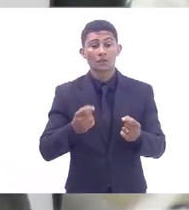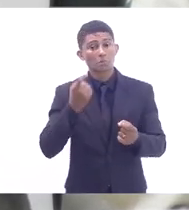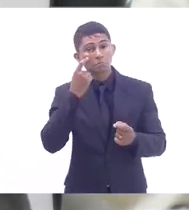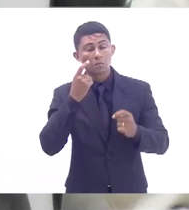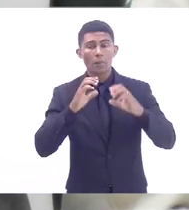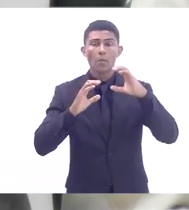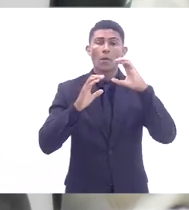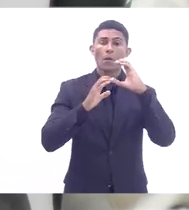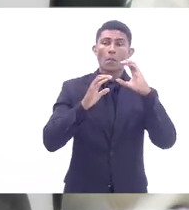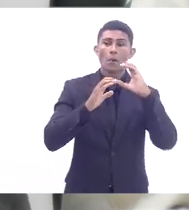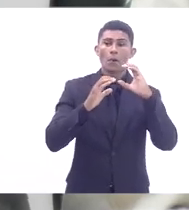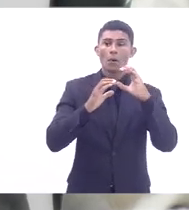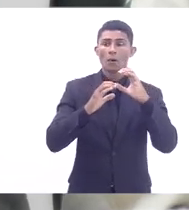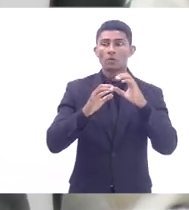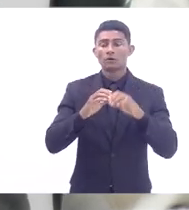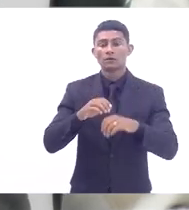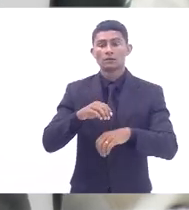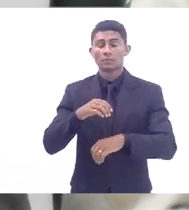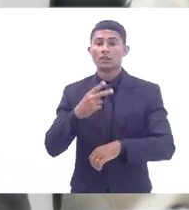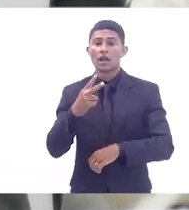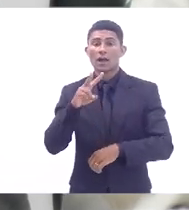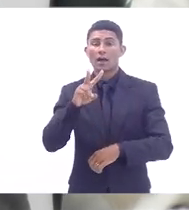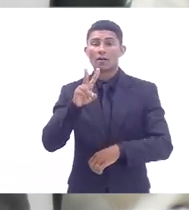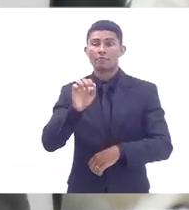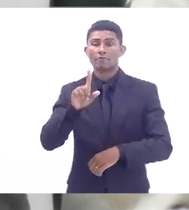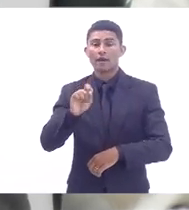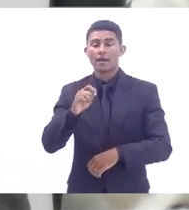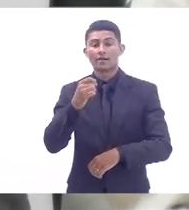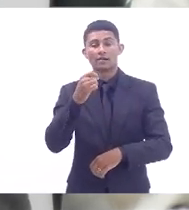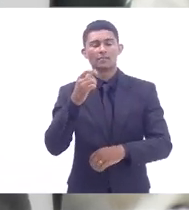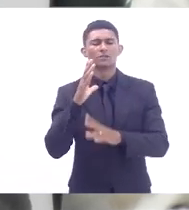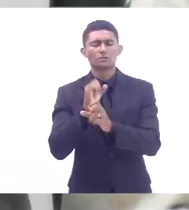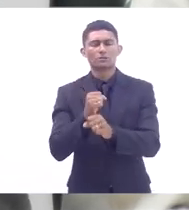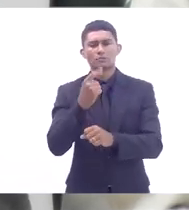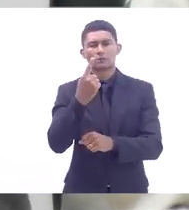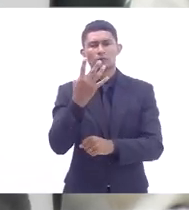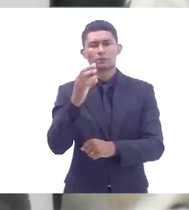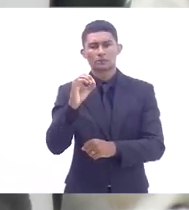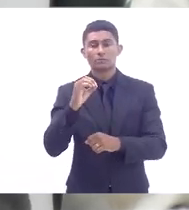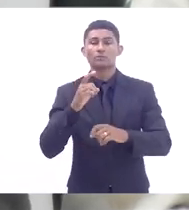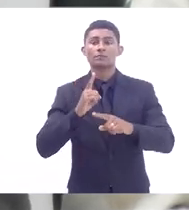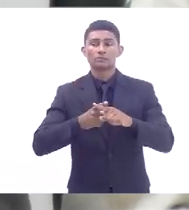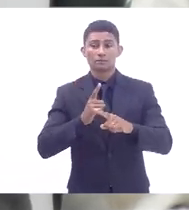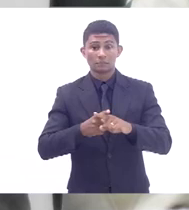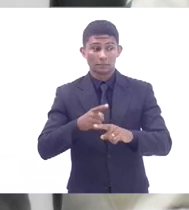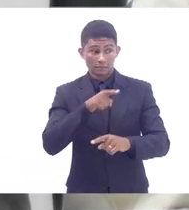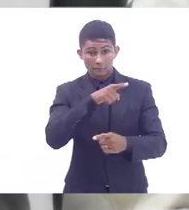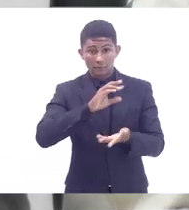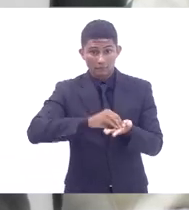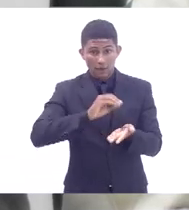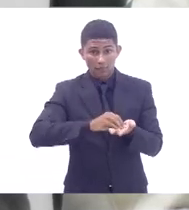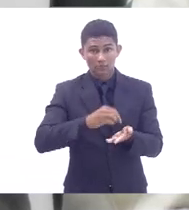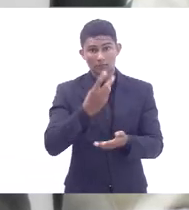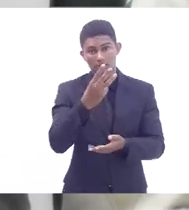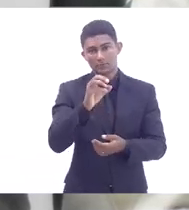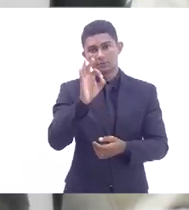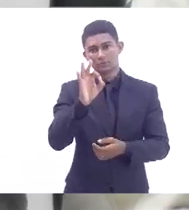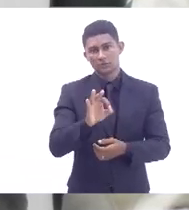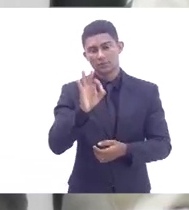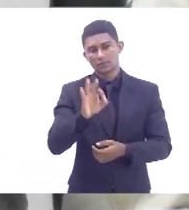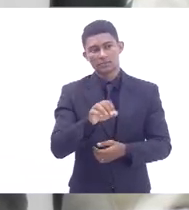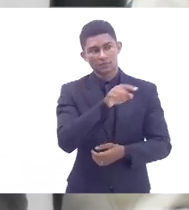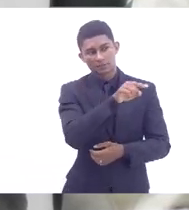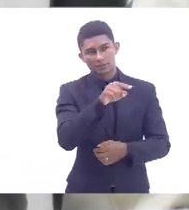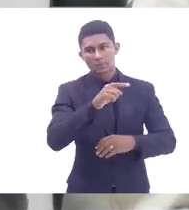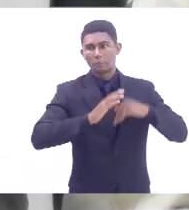concurso de técnico de 140 larga porque temos um défice de 300 temos um deve exceder a trinta por cento do